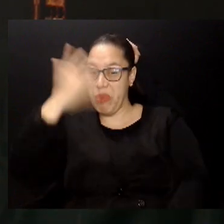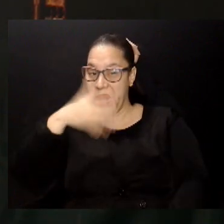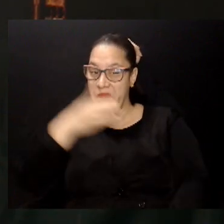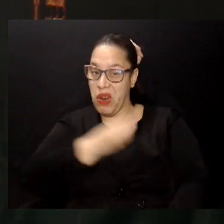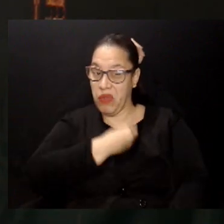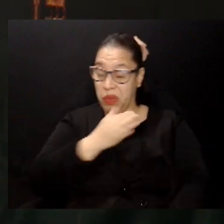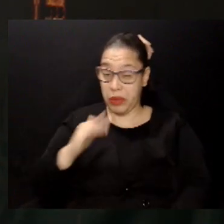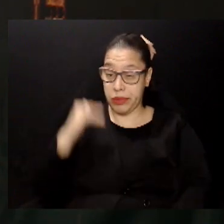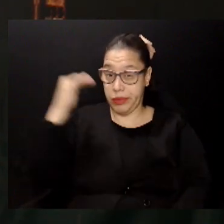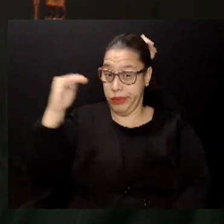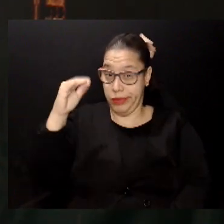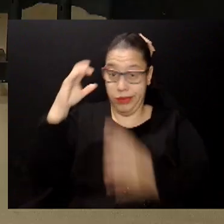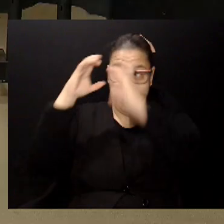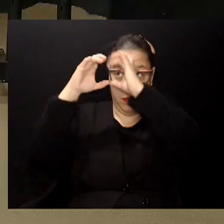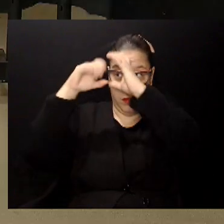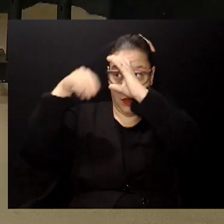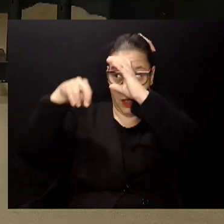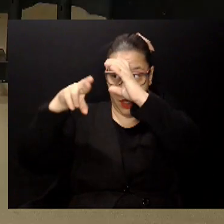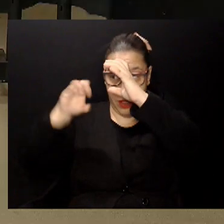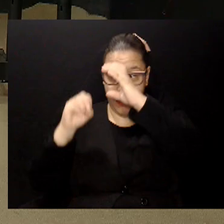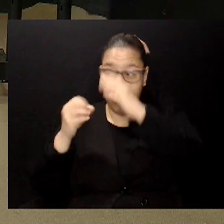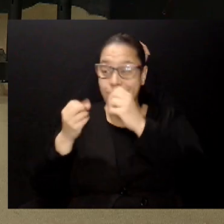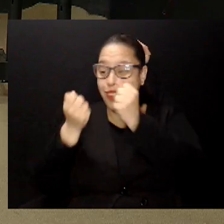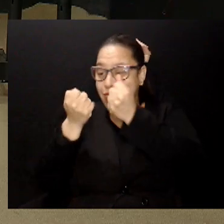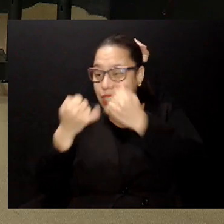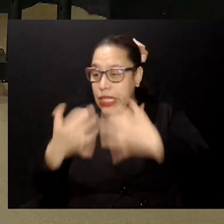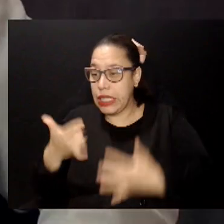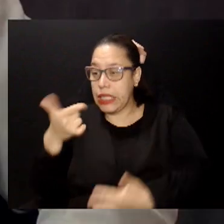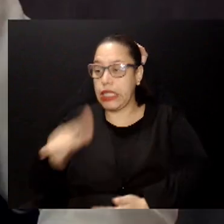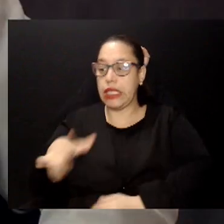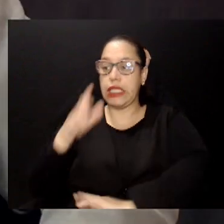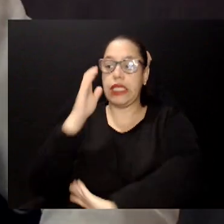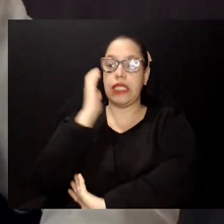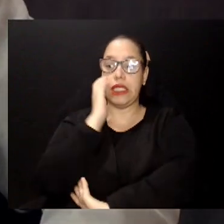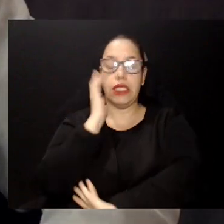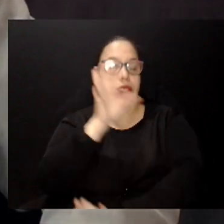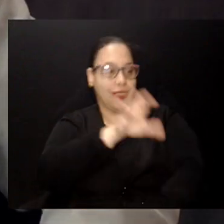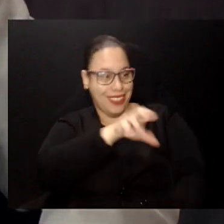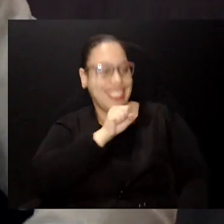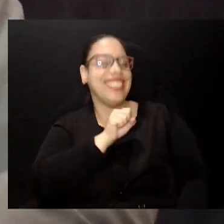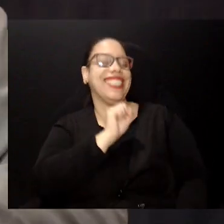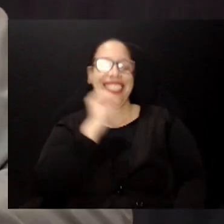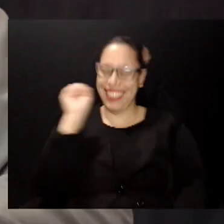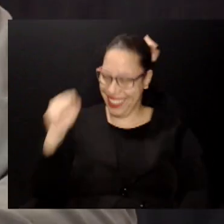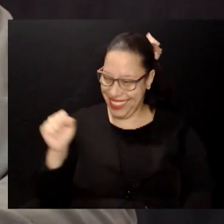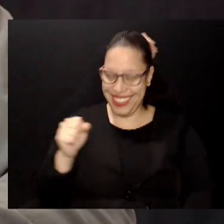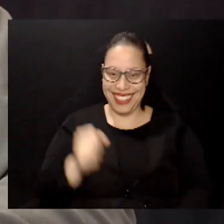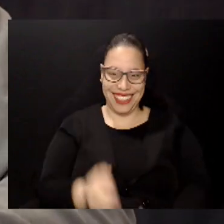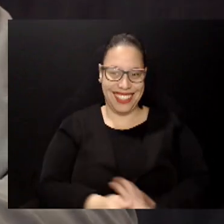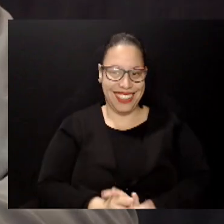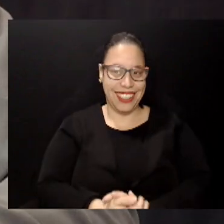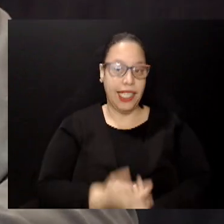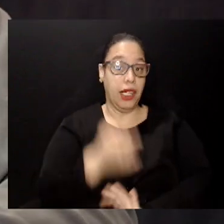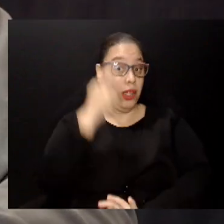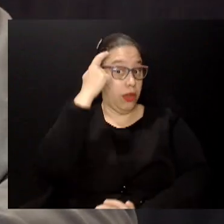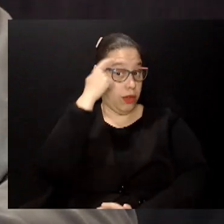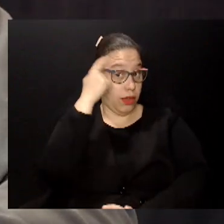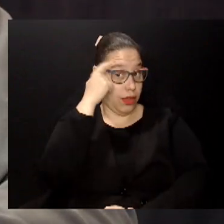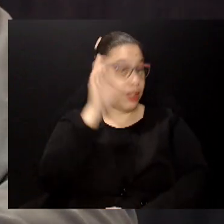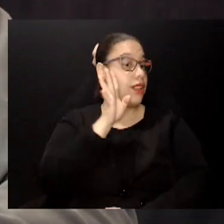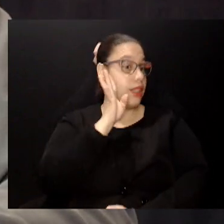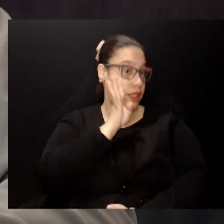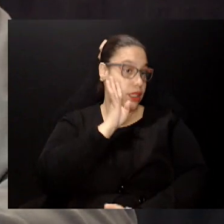esse padrão que se repete? Vamos lá. Posso pegar essa? Pode pegar essa. Pensa assim, vamos pensar, é legal essa pergunta.